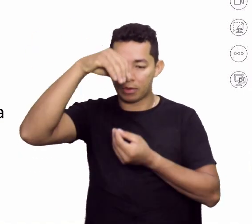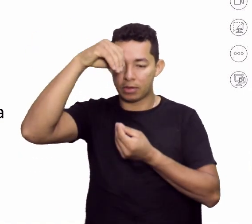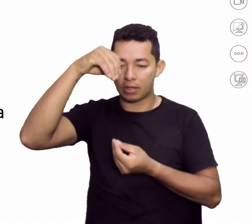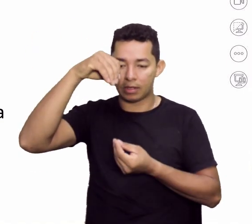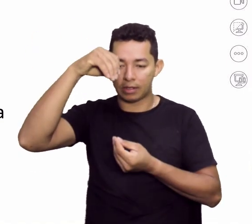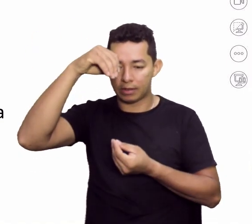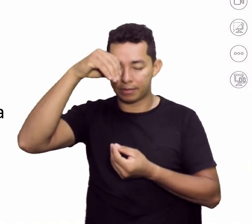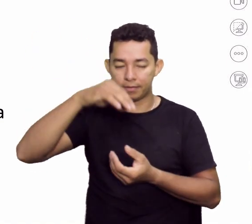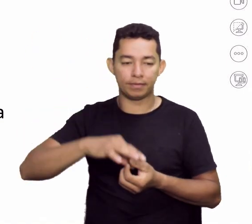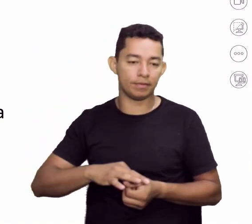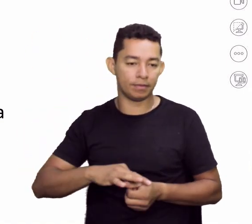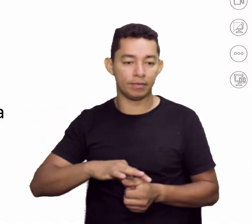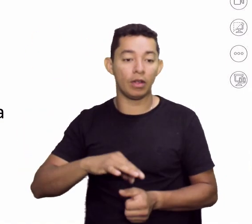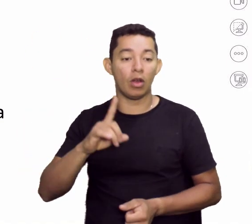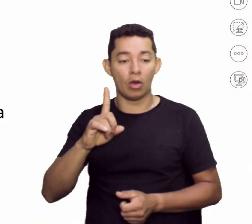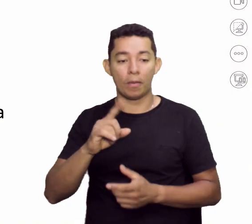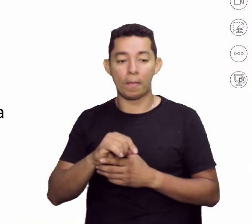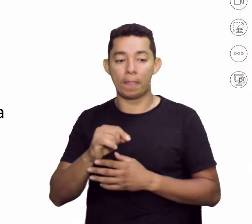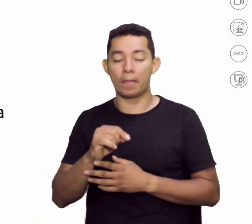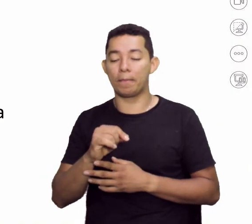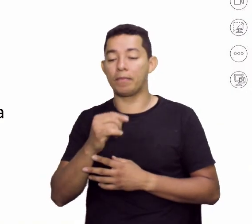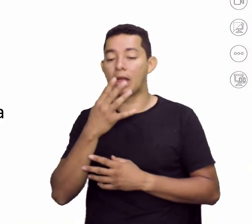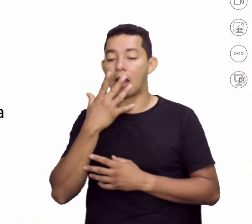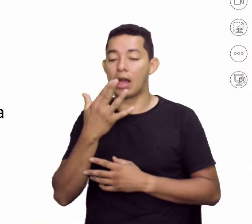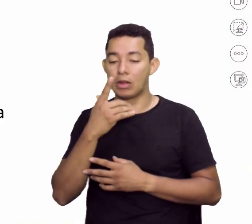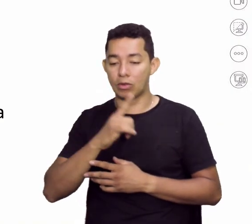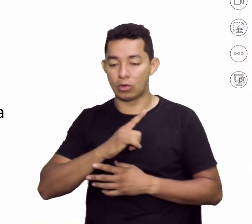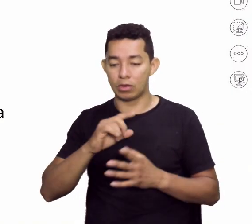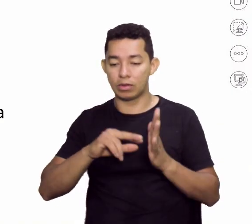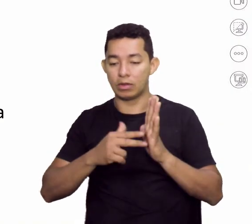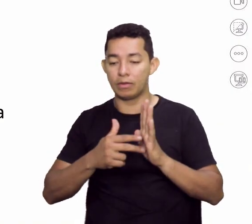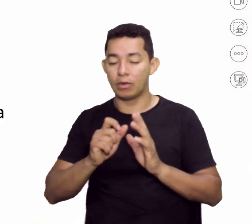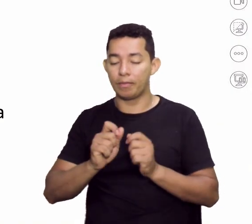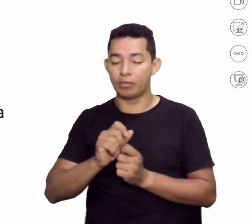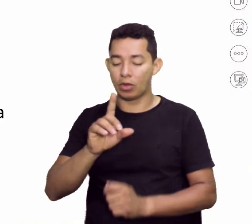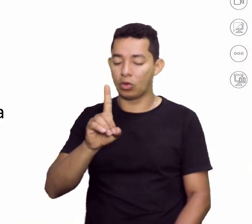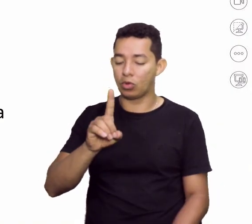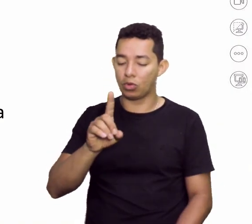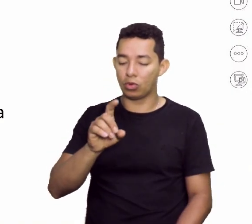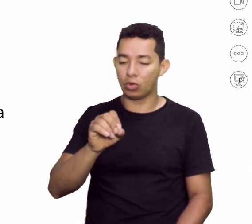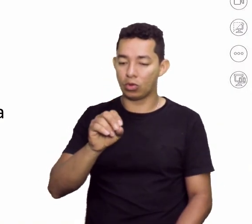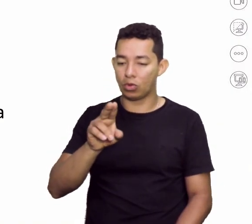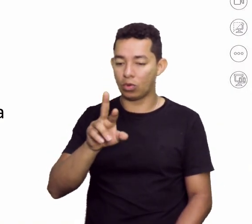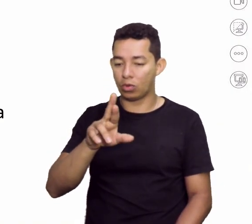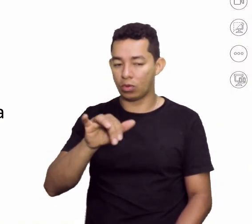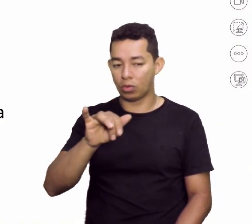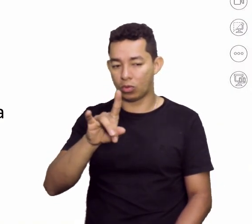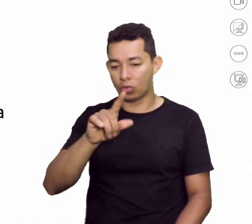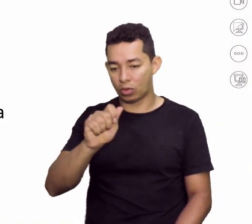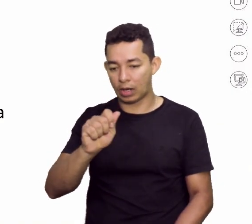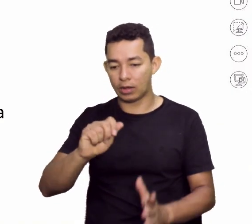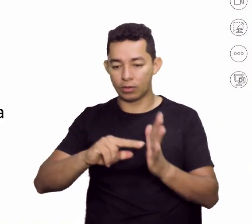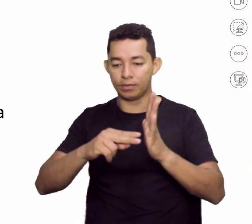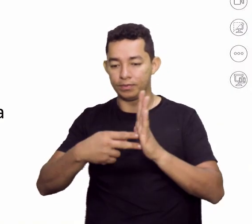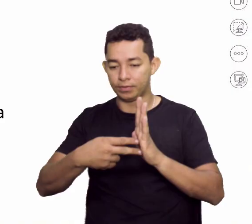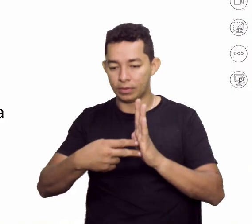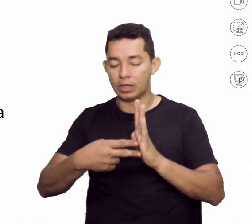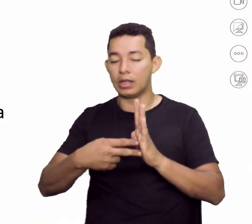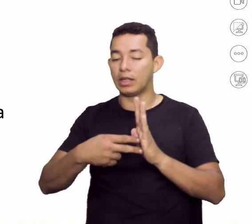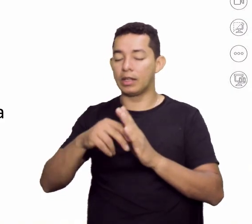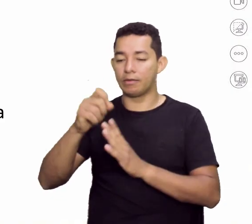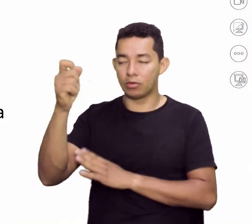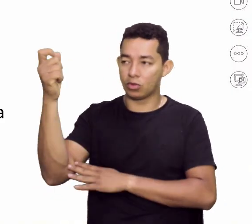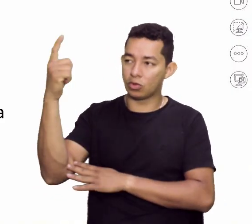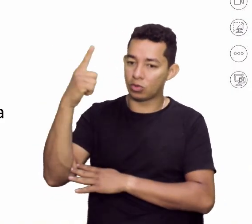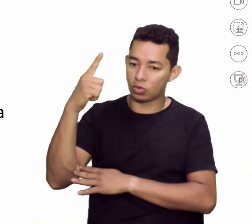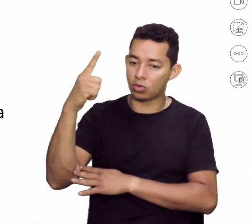presta atenção nisso aqui, tá? O dourado representava o sol, a imortalidade e os